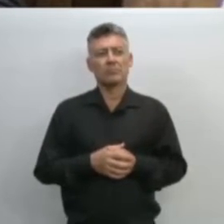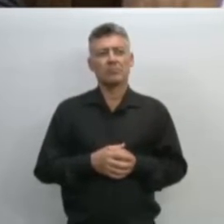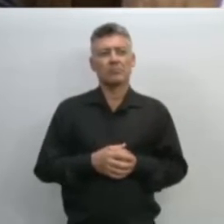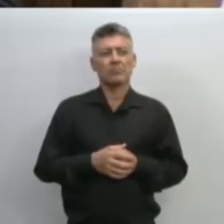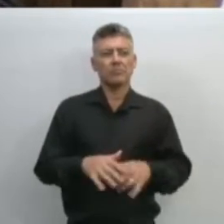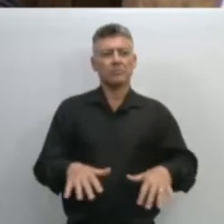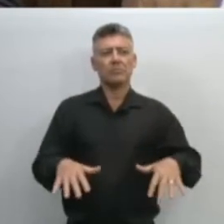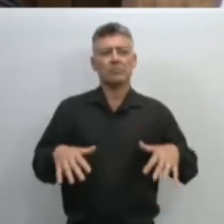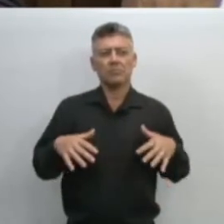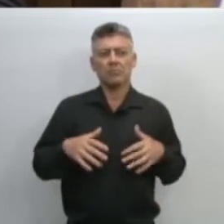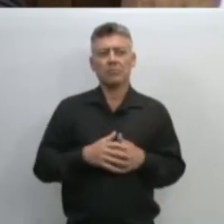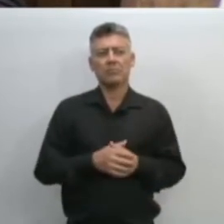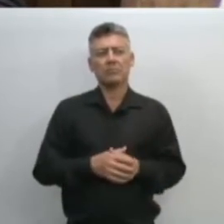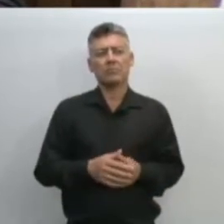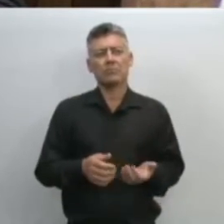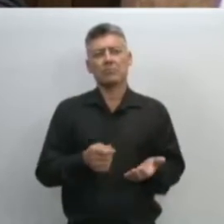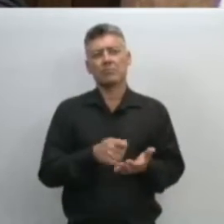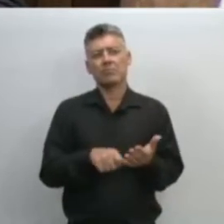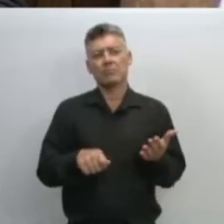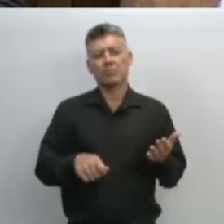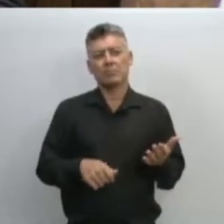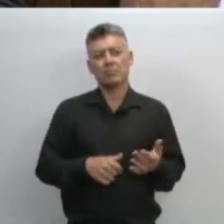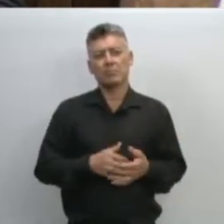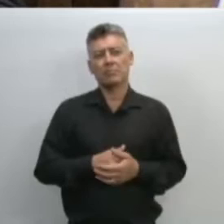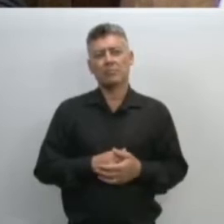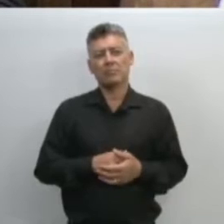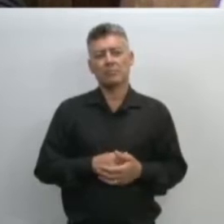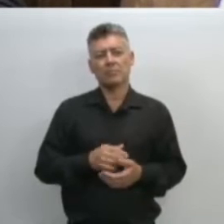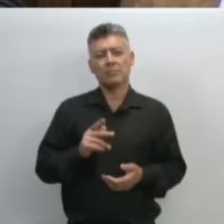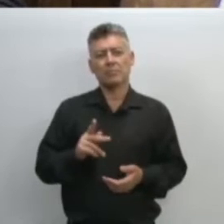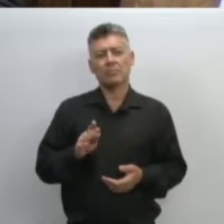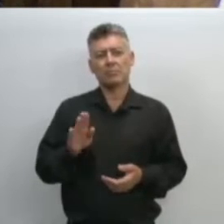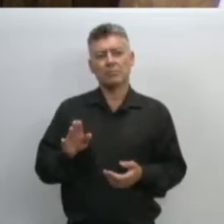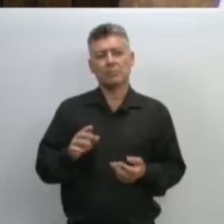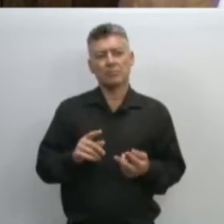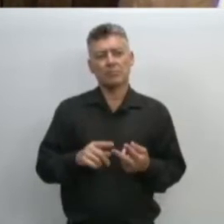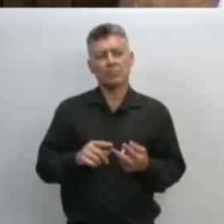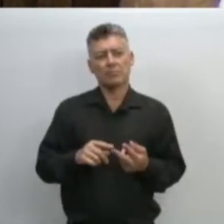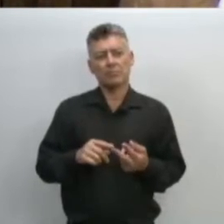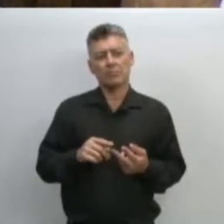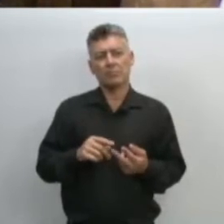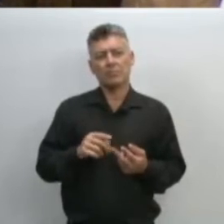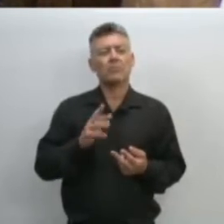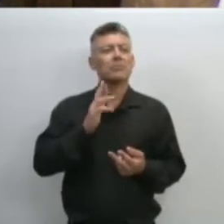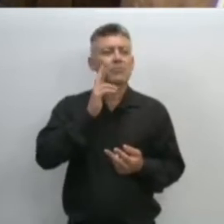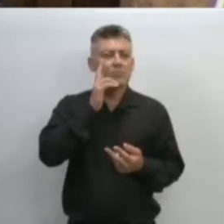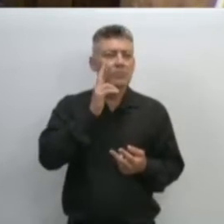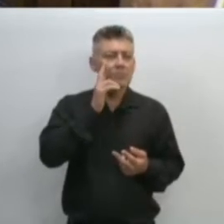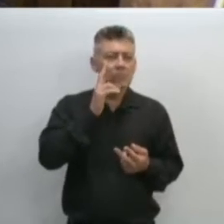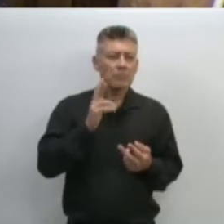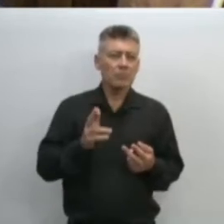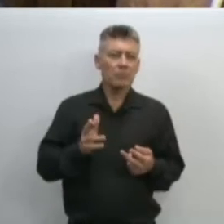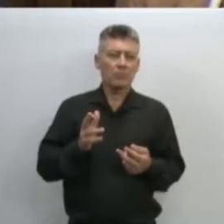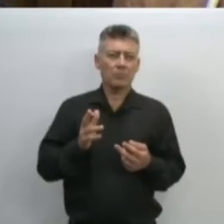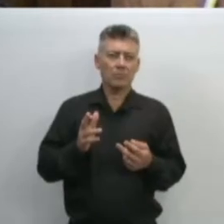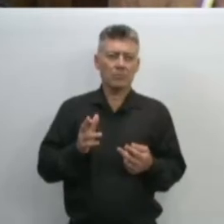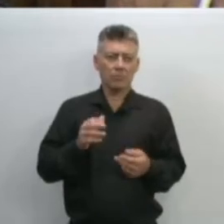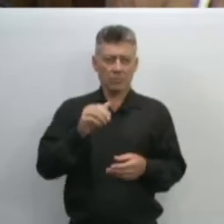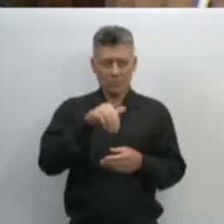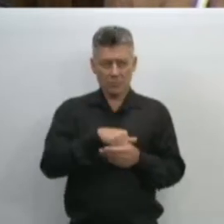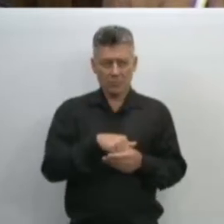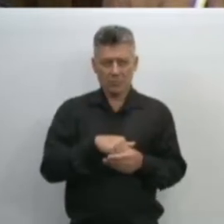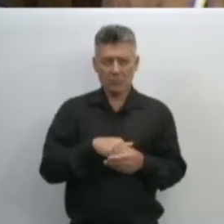plenário, subscrever os vereadores Kleber Fernandes e Robson Carvalho. Eu posso votar em seguida, Vossa